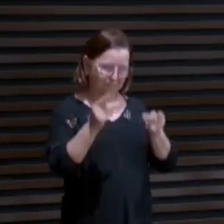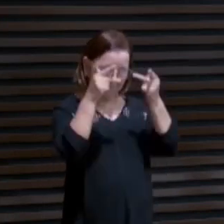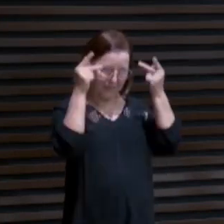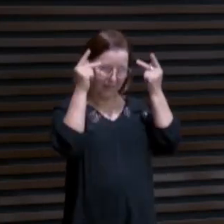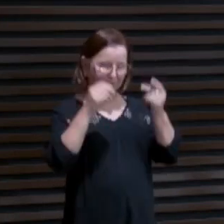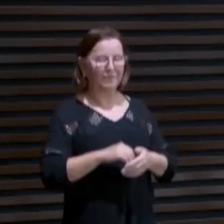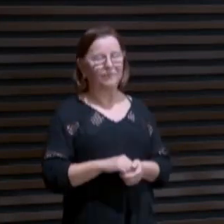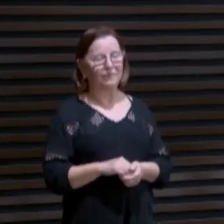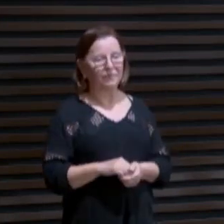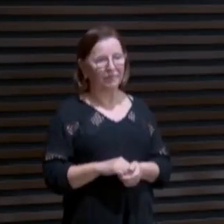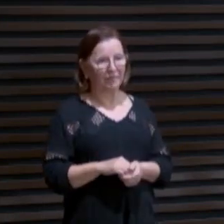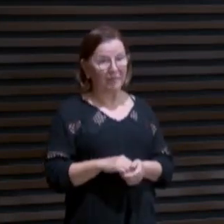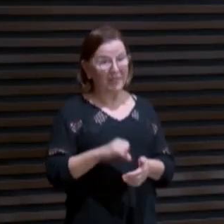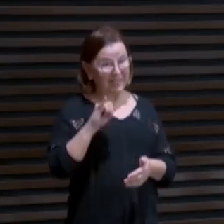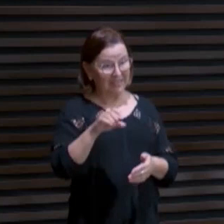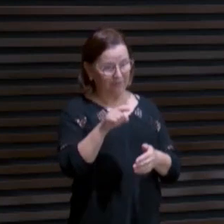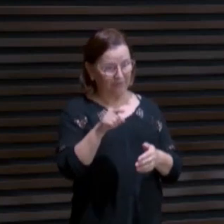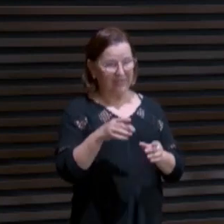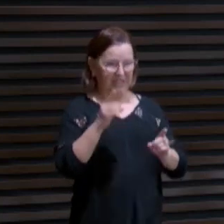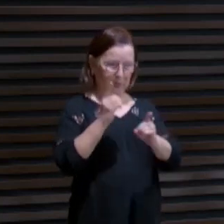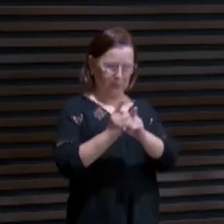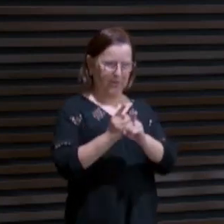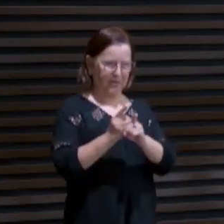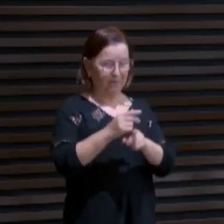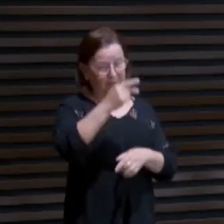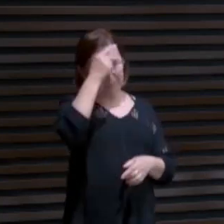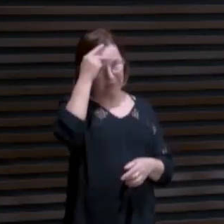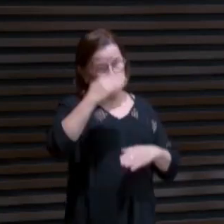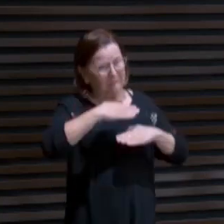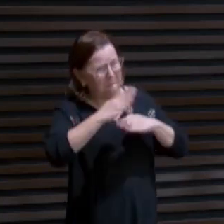Quando você encontra uma pessoa que está mais preocupada